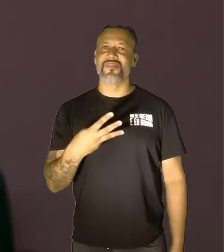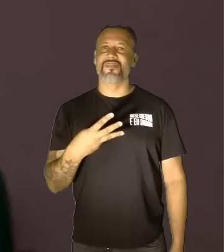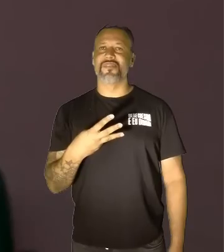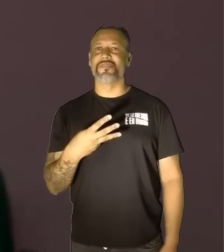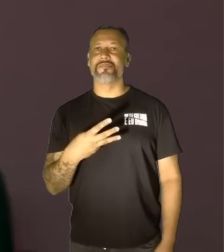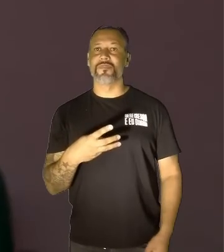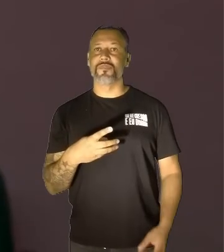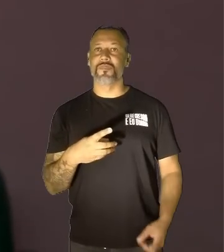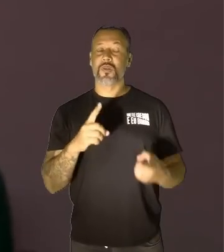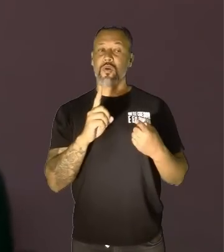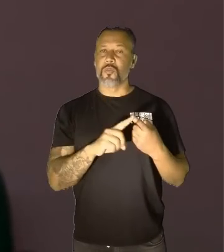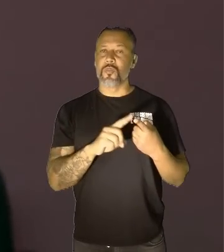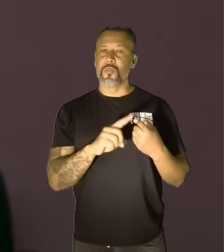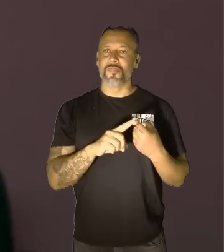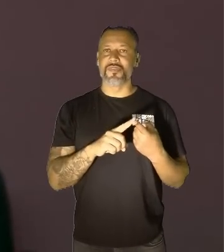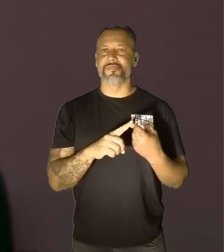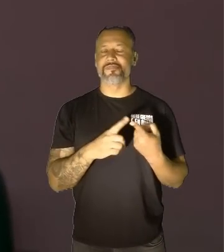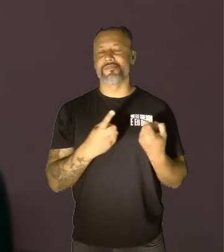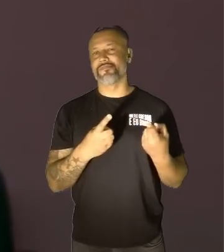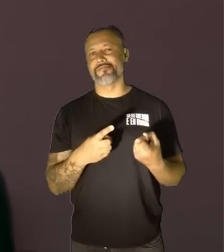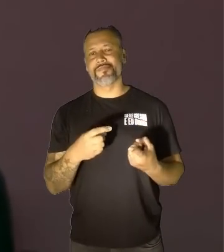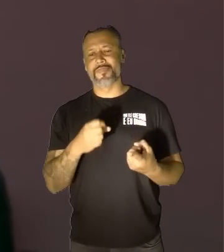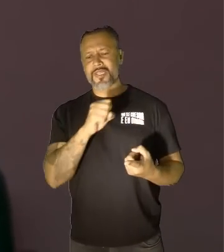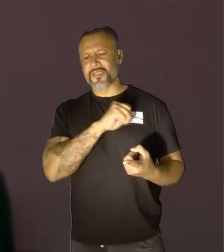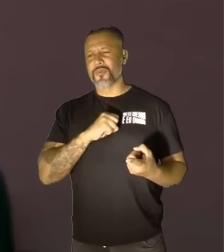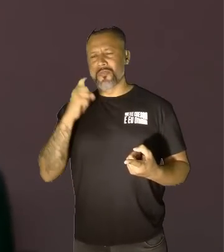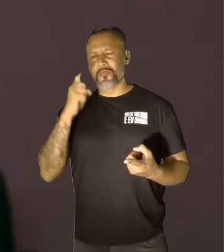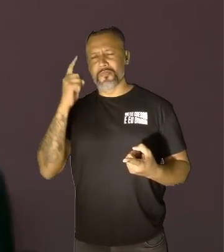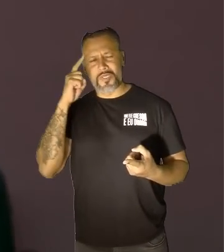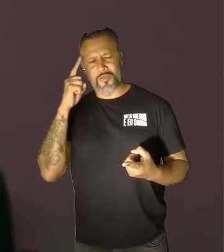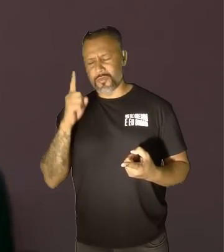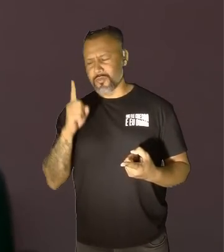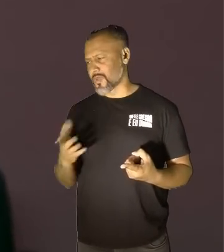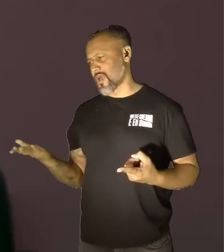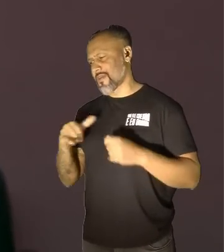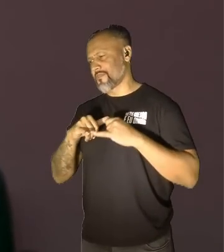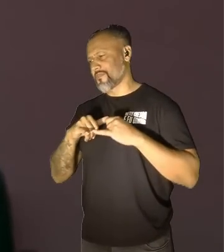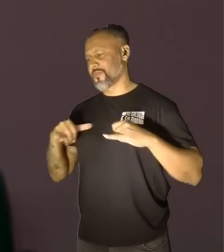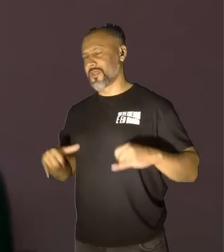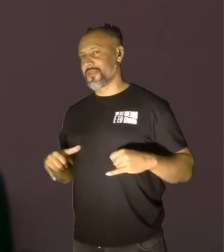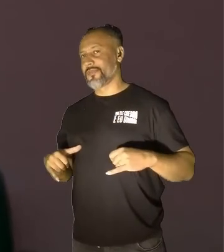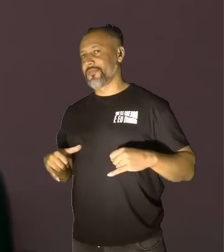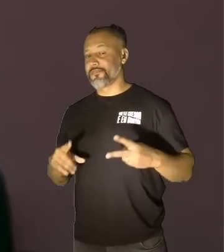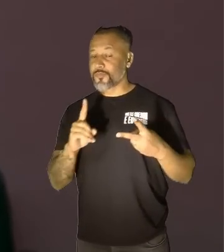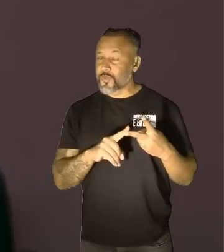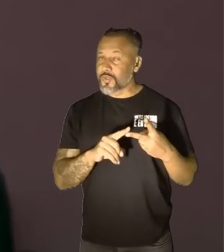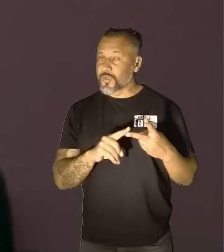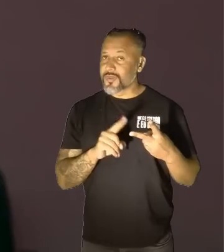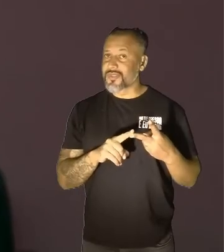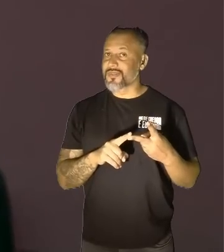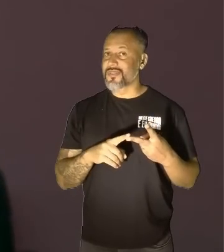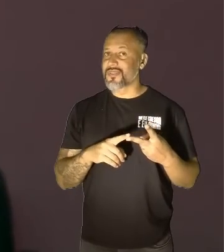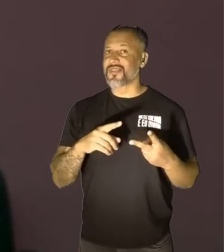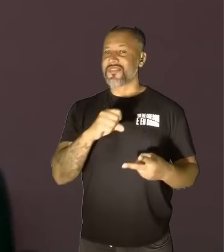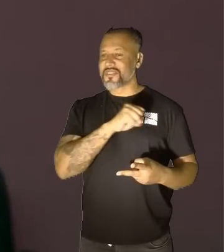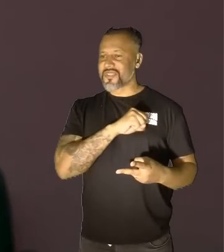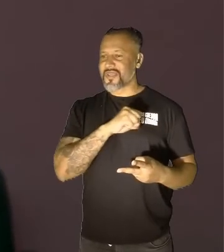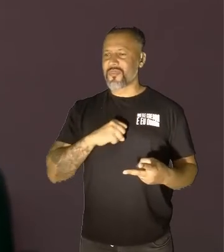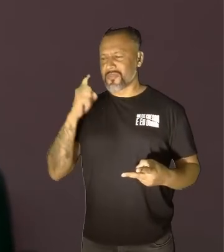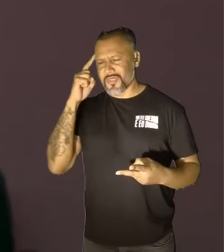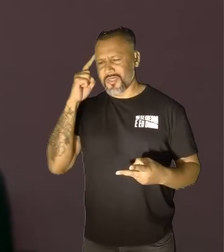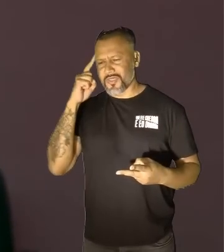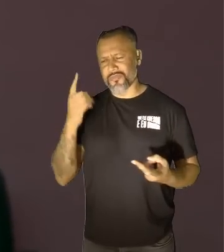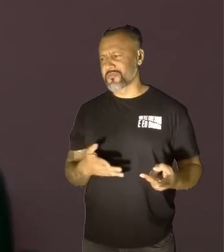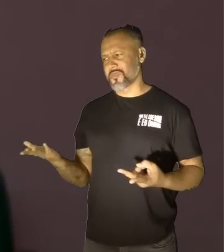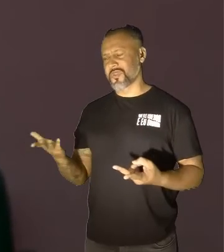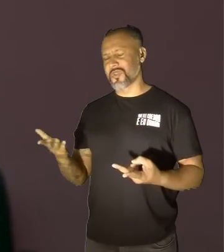Uma vez, Samuel acha que é Eli. Duas vezes, Samuel acha que é Eli. Três vezes, Samuel